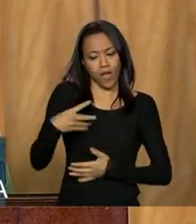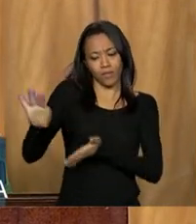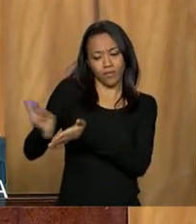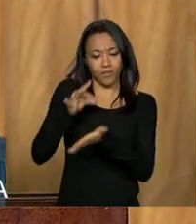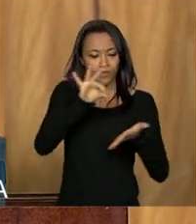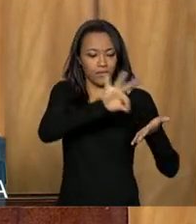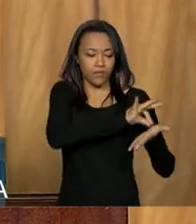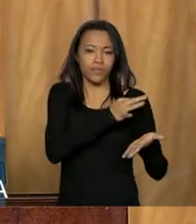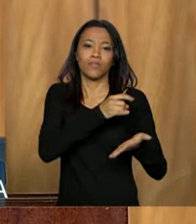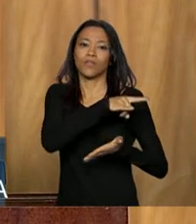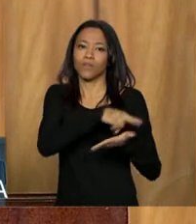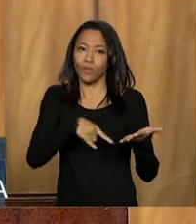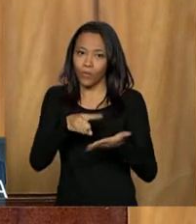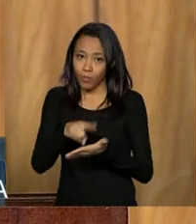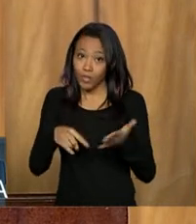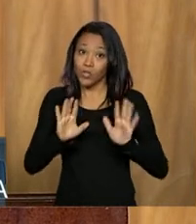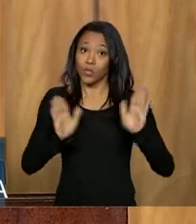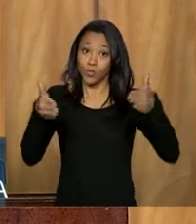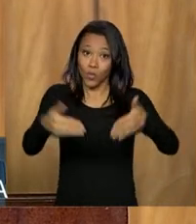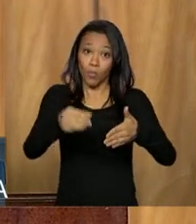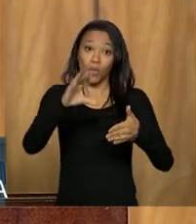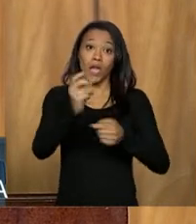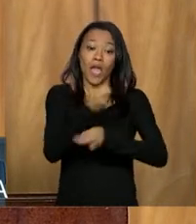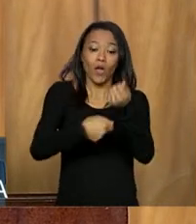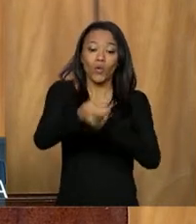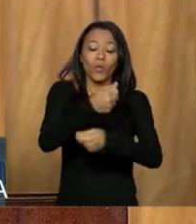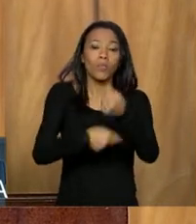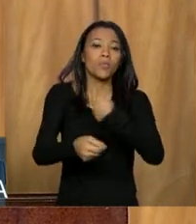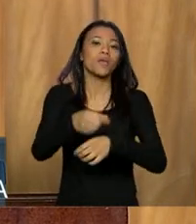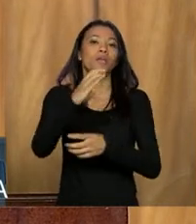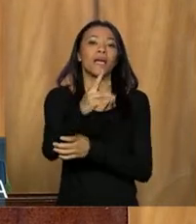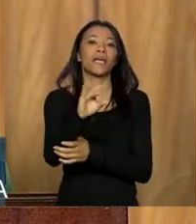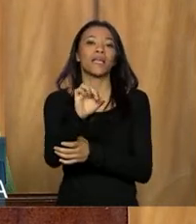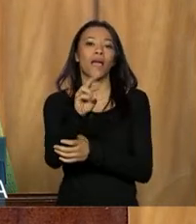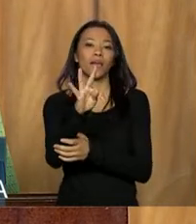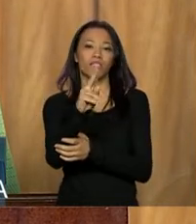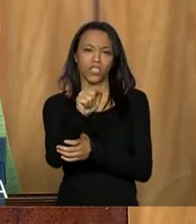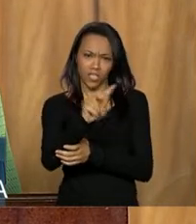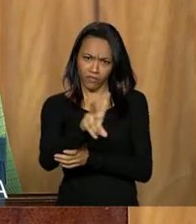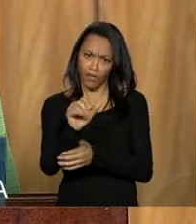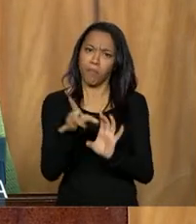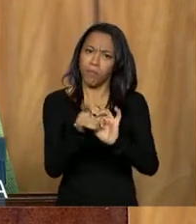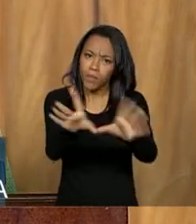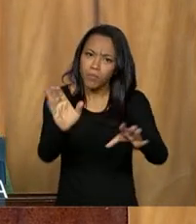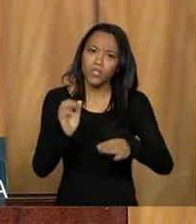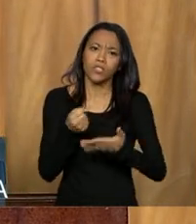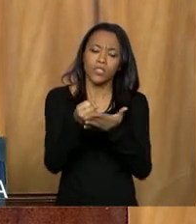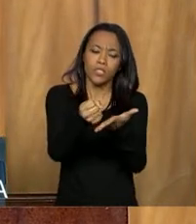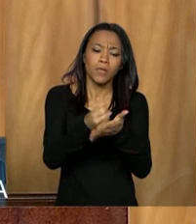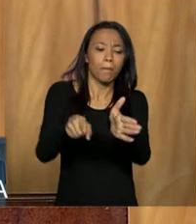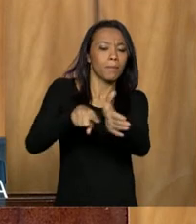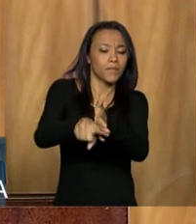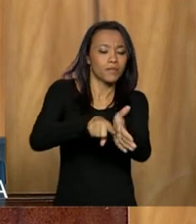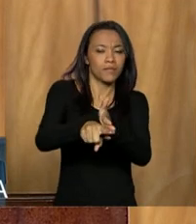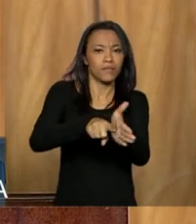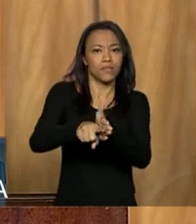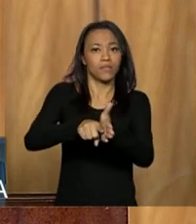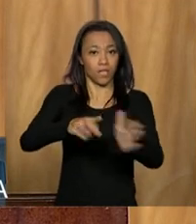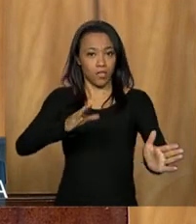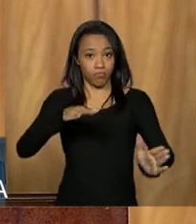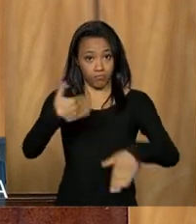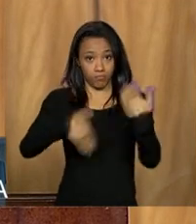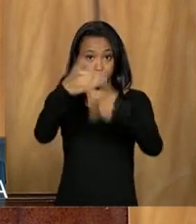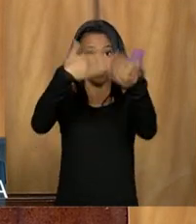de Entendimento sobre Economia Criativa e Sociedade Baseada em Conhecimentos, que permitirá maior cooperação em pesquisa e desenvolvimento na área